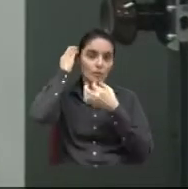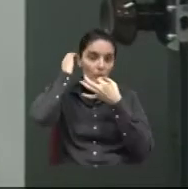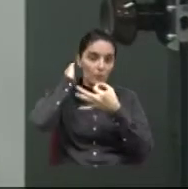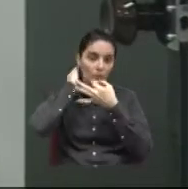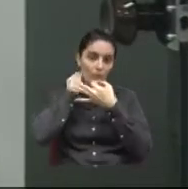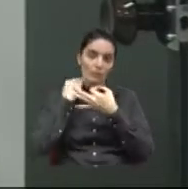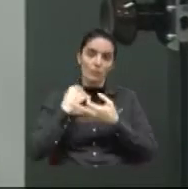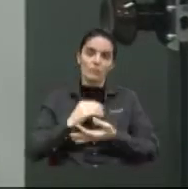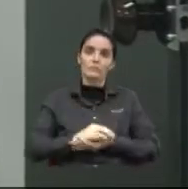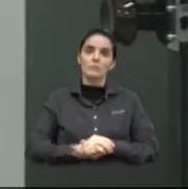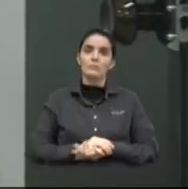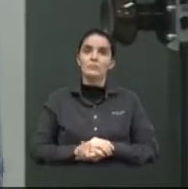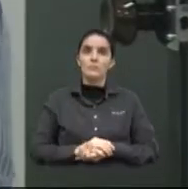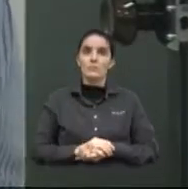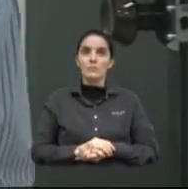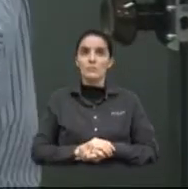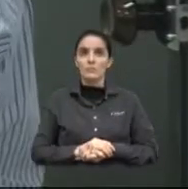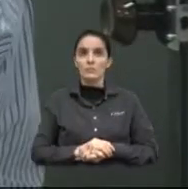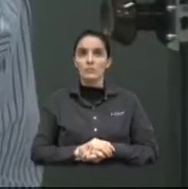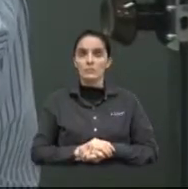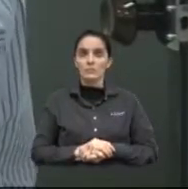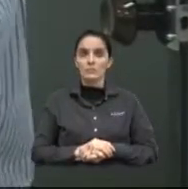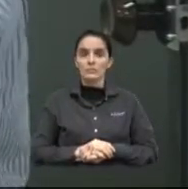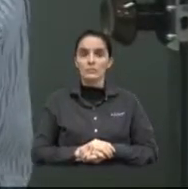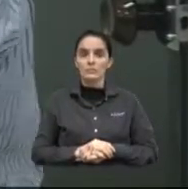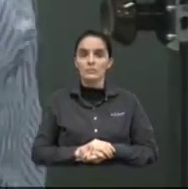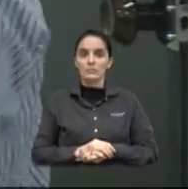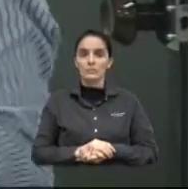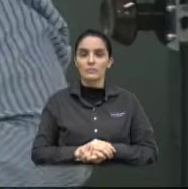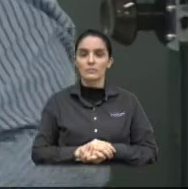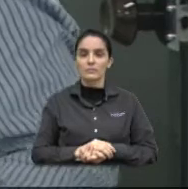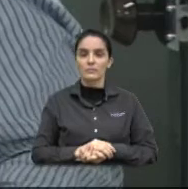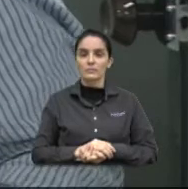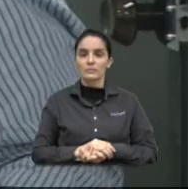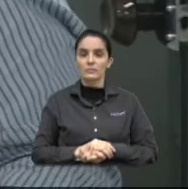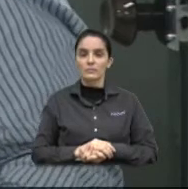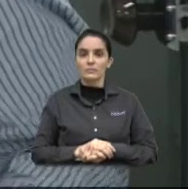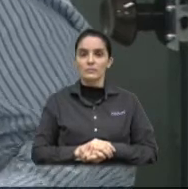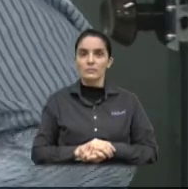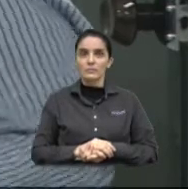a respeito desse projeto dessa apreensão